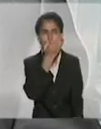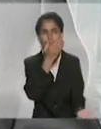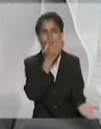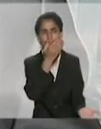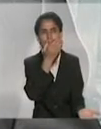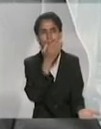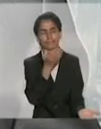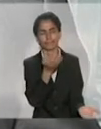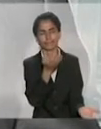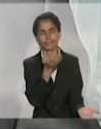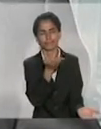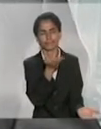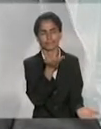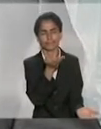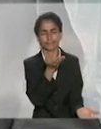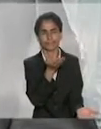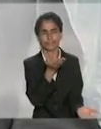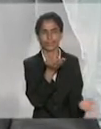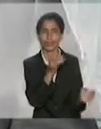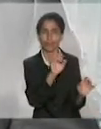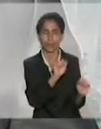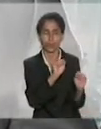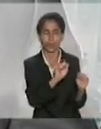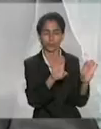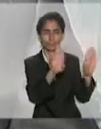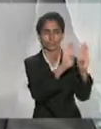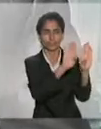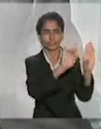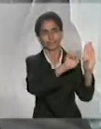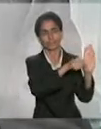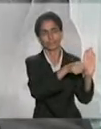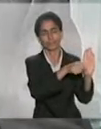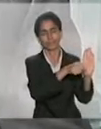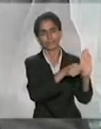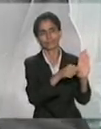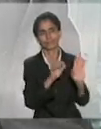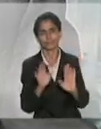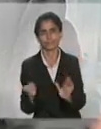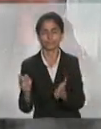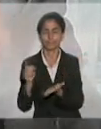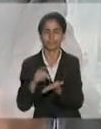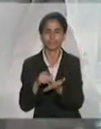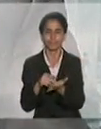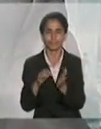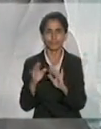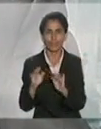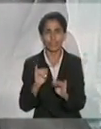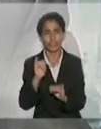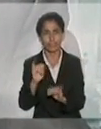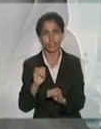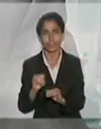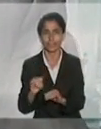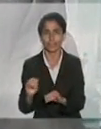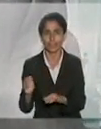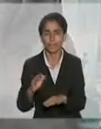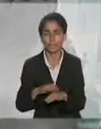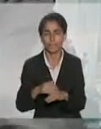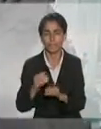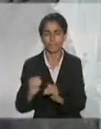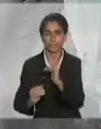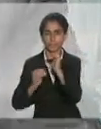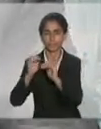desequilíbrio para fechar essa aqui. Então, na verdade, quanto mais você aumenta a carga